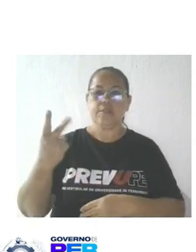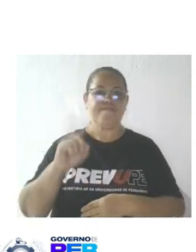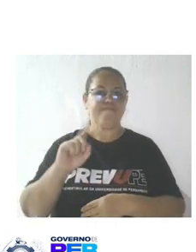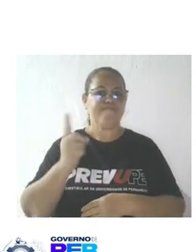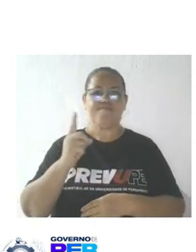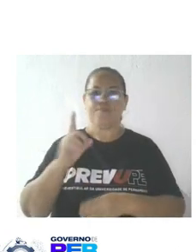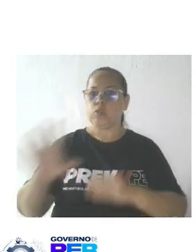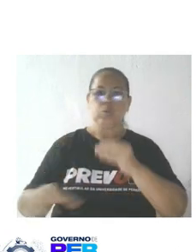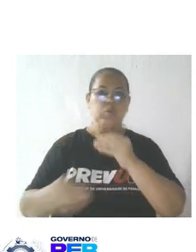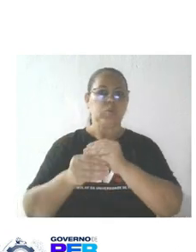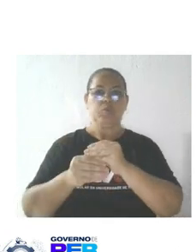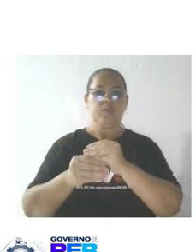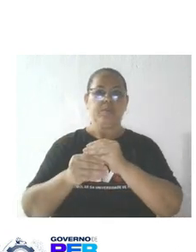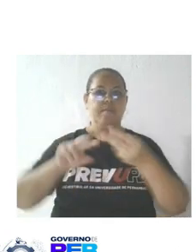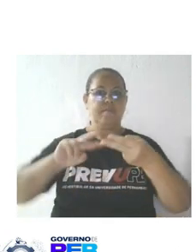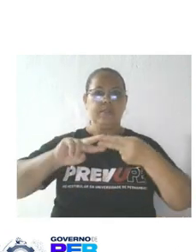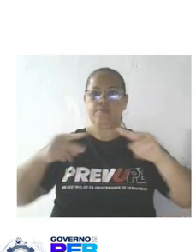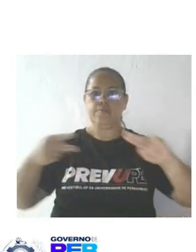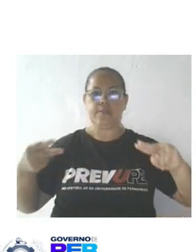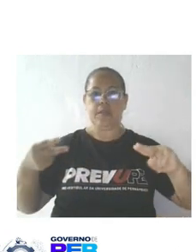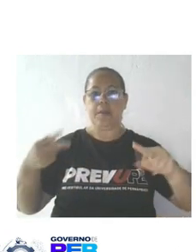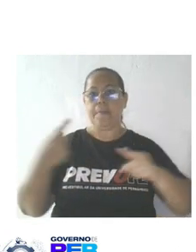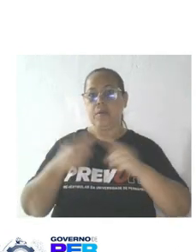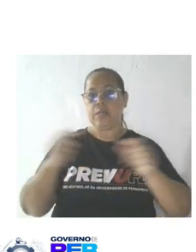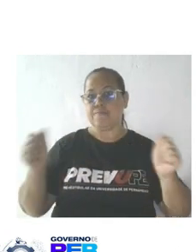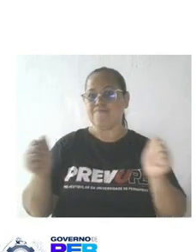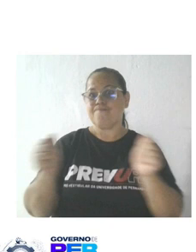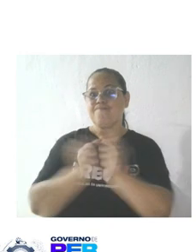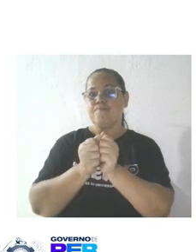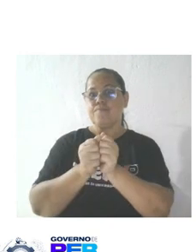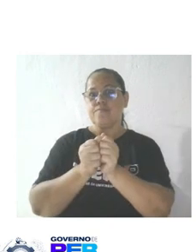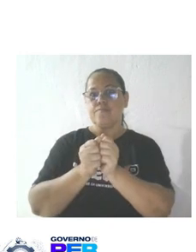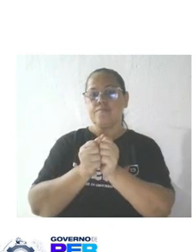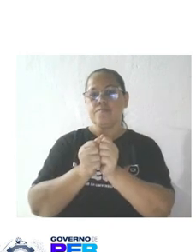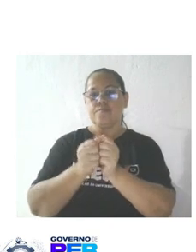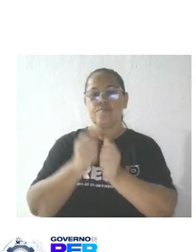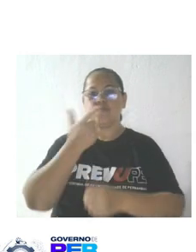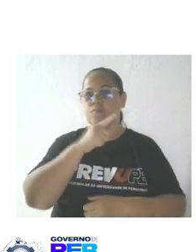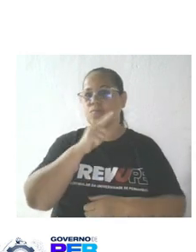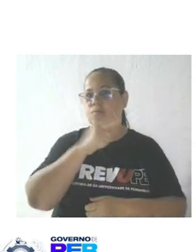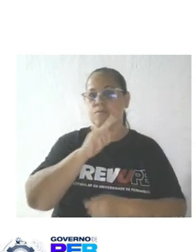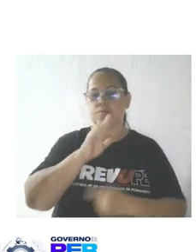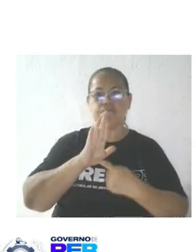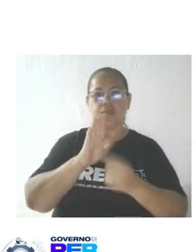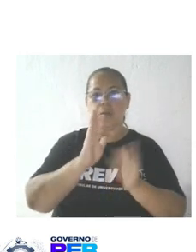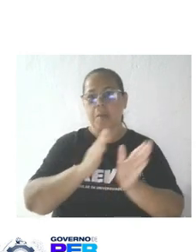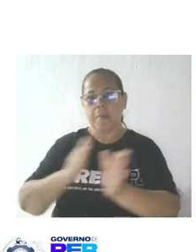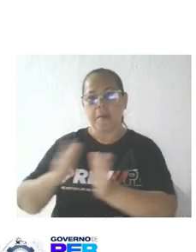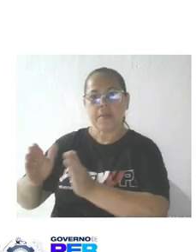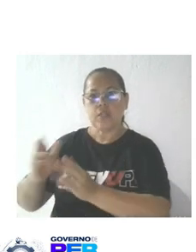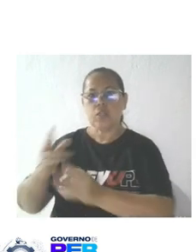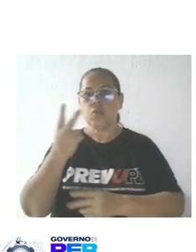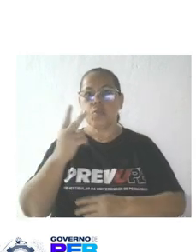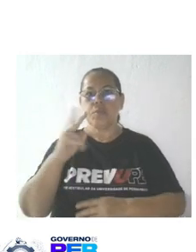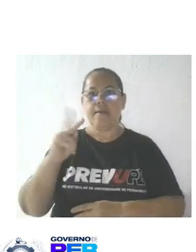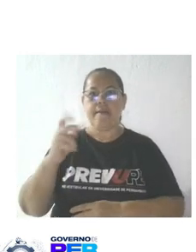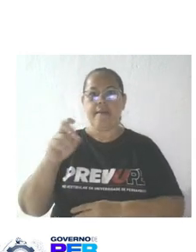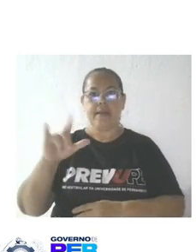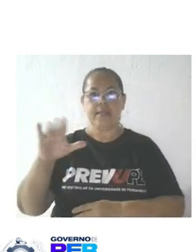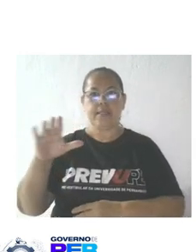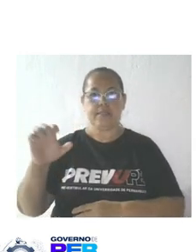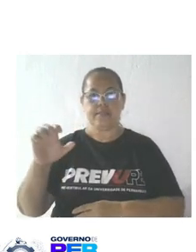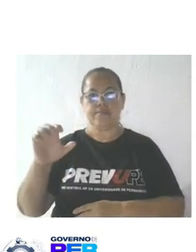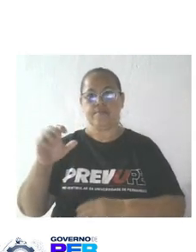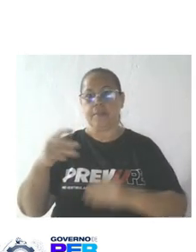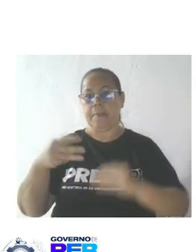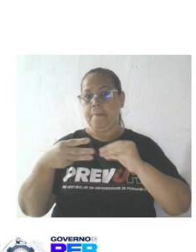complementares para o DNA, pois juntas não conseguem representar um segmento de dupla hélice da molécula. Pessoal, a